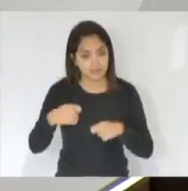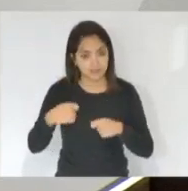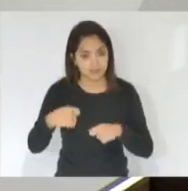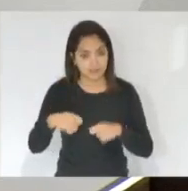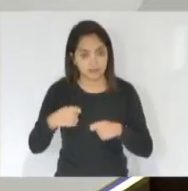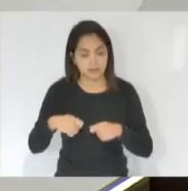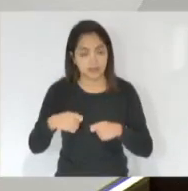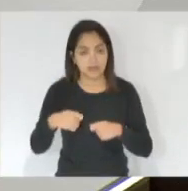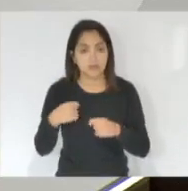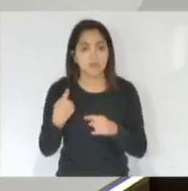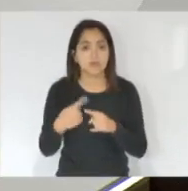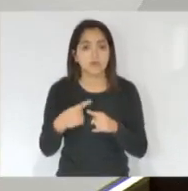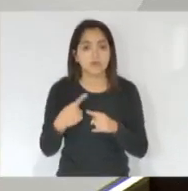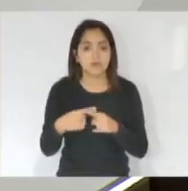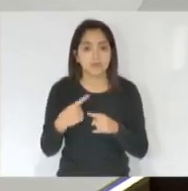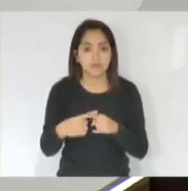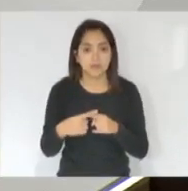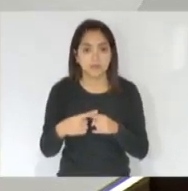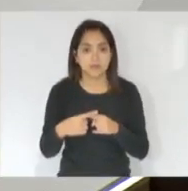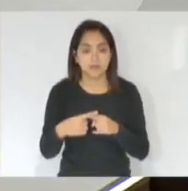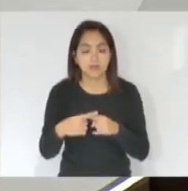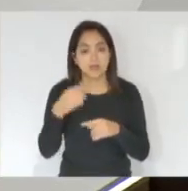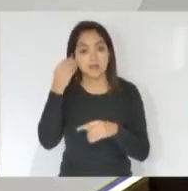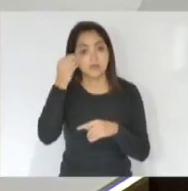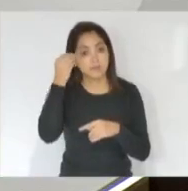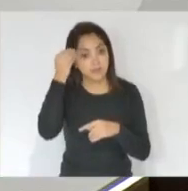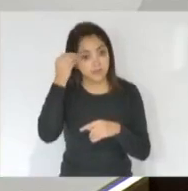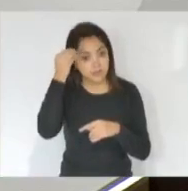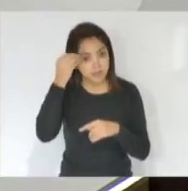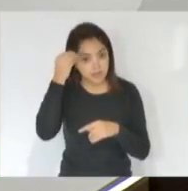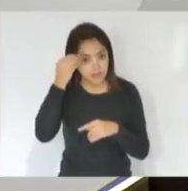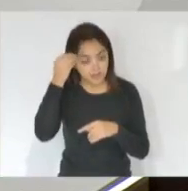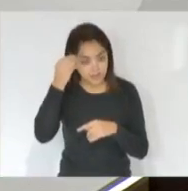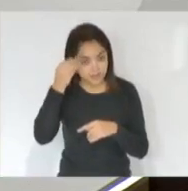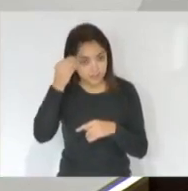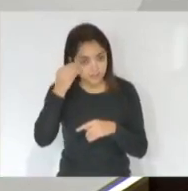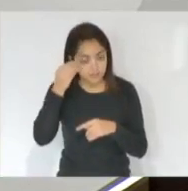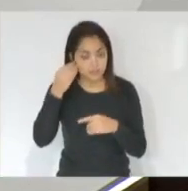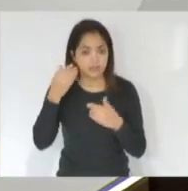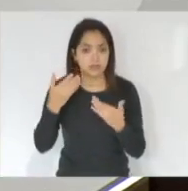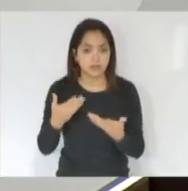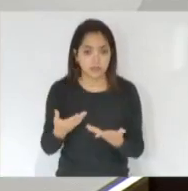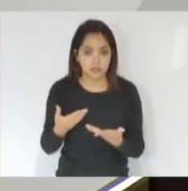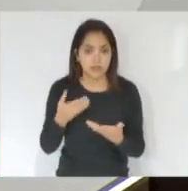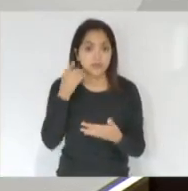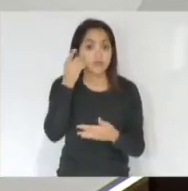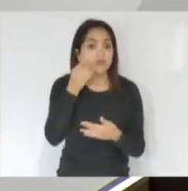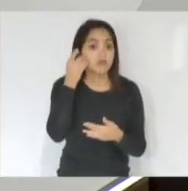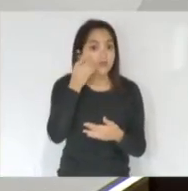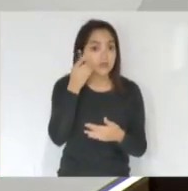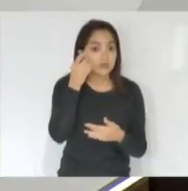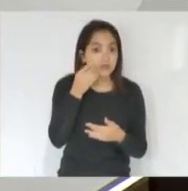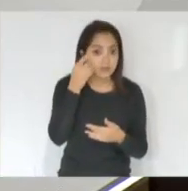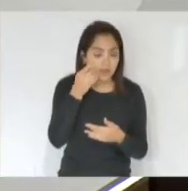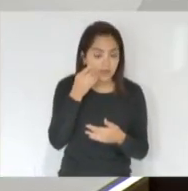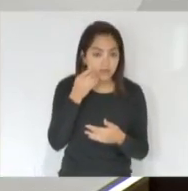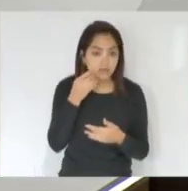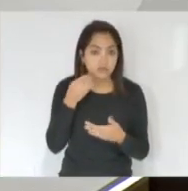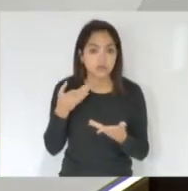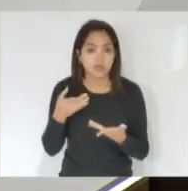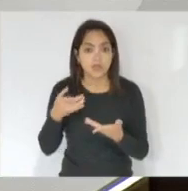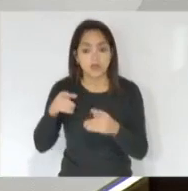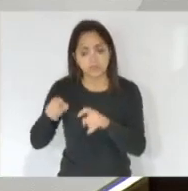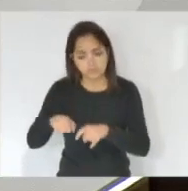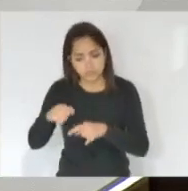porque a experiência dos deputados aqui da casa, que conhecem efetivamente o agronegócio,